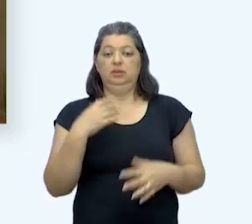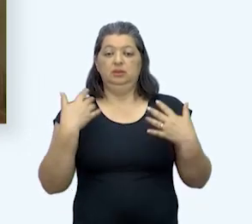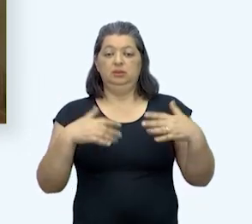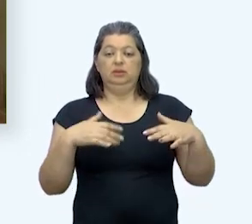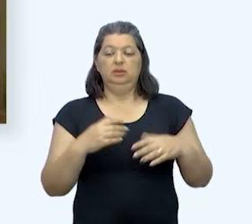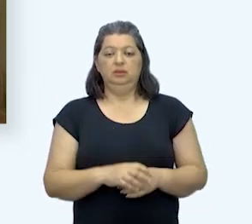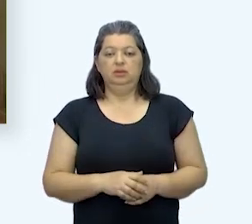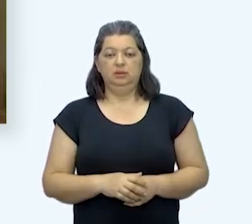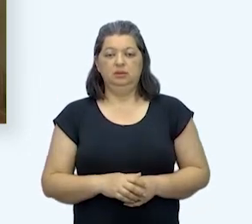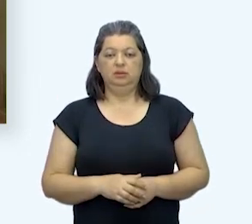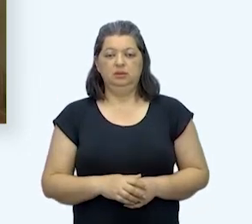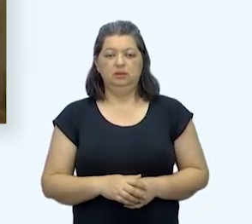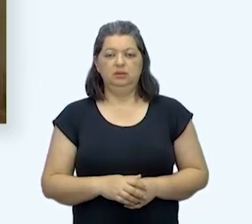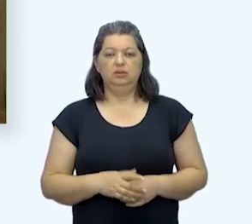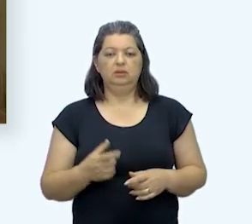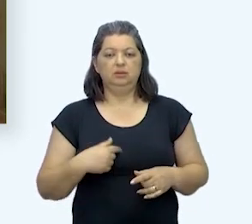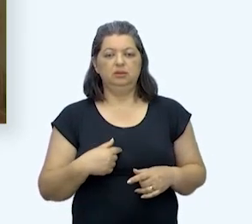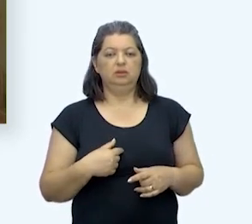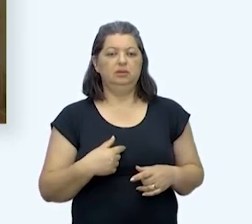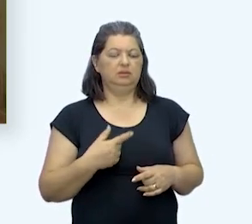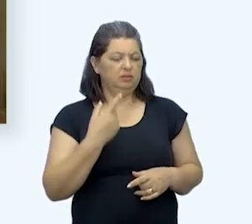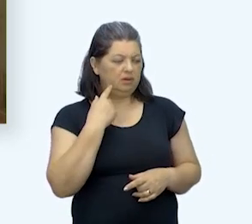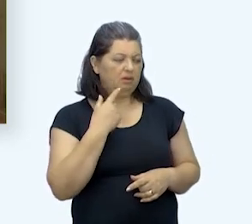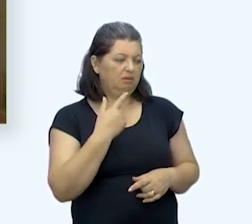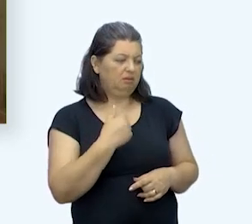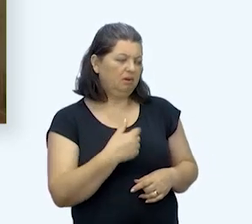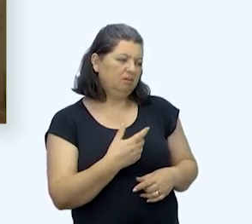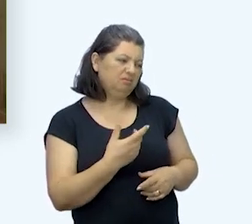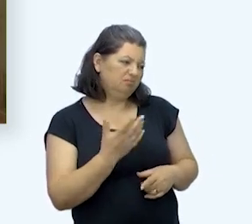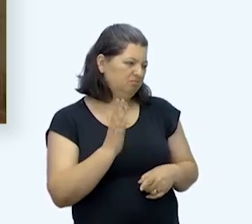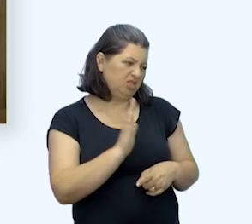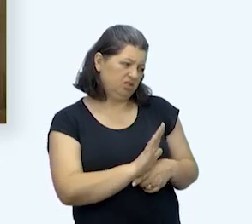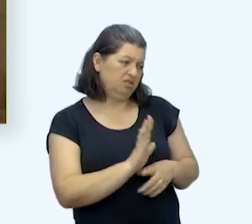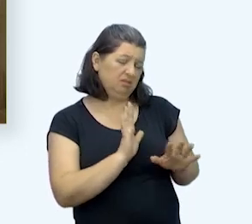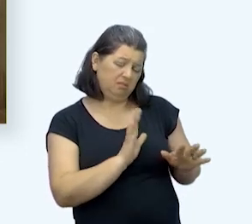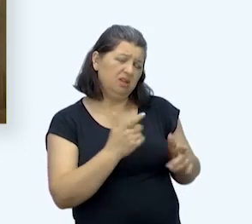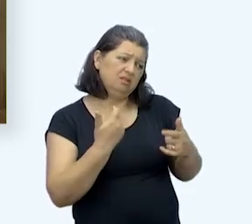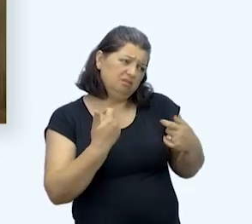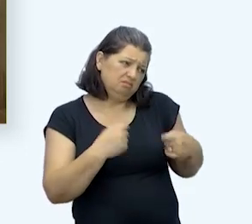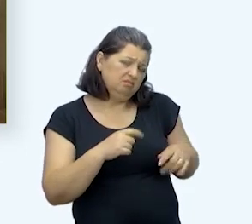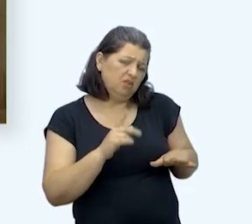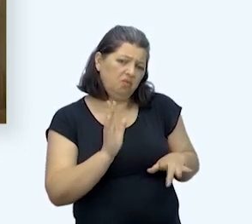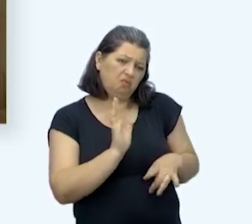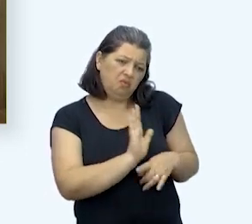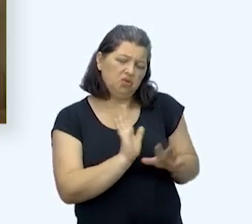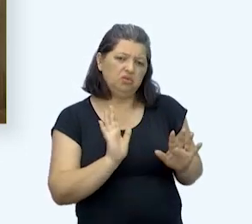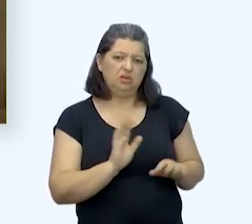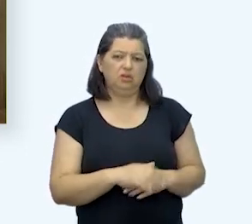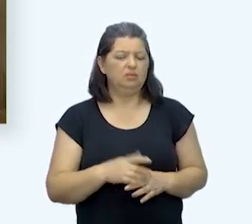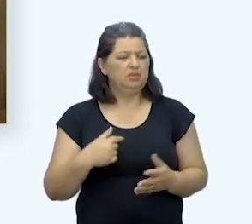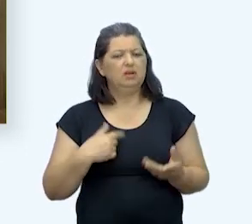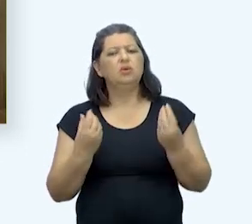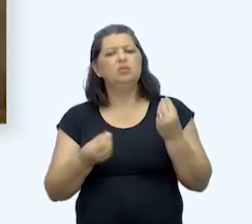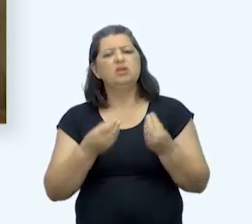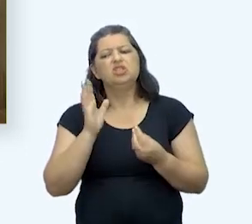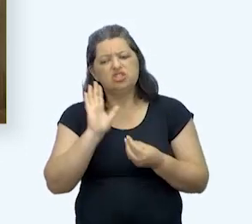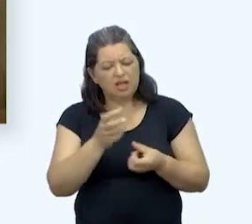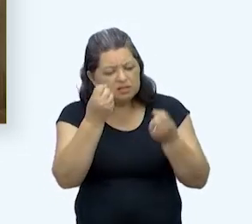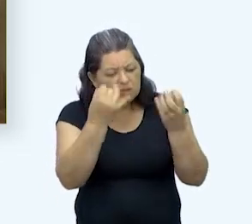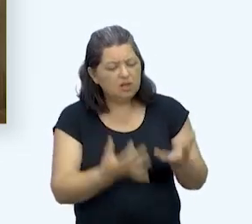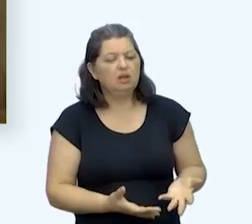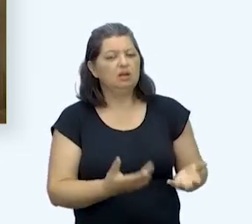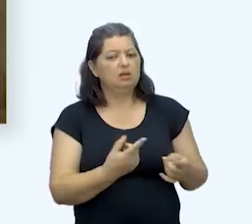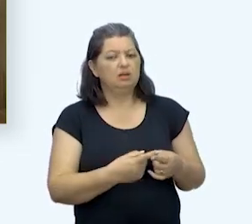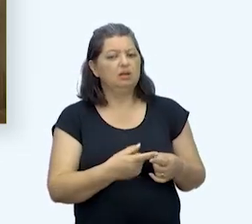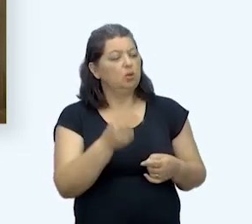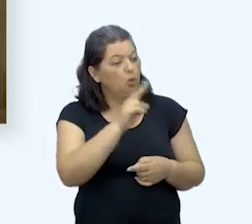Eu não devia, mas eu vou ajudar. Como assim não devia? Poxa, mãe, quantas vezes eu já te disse pra